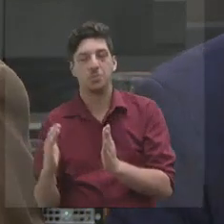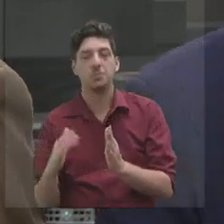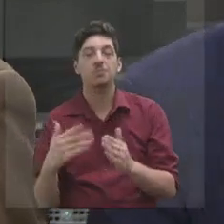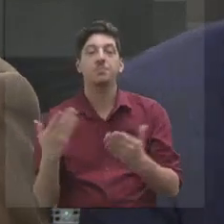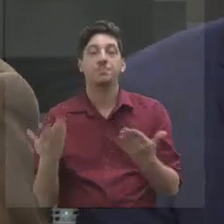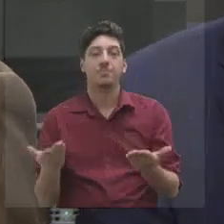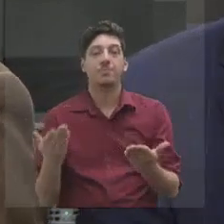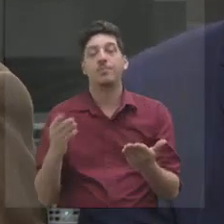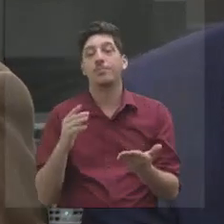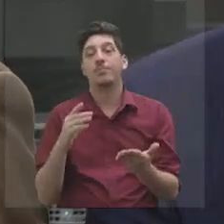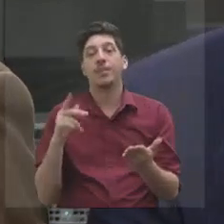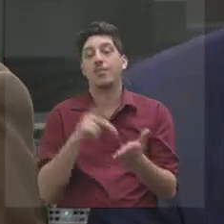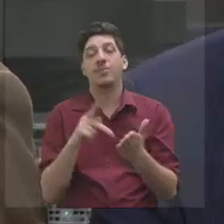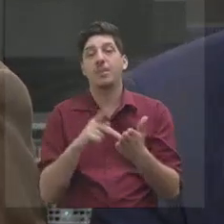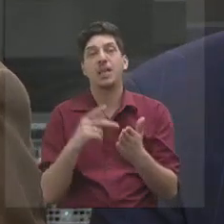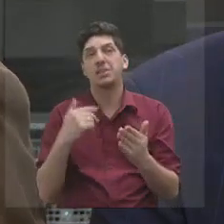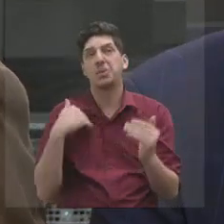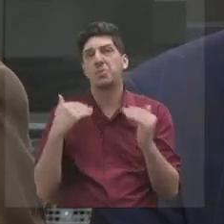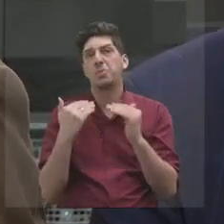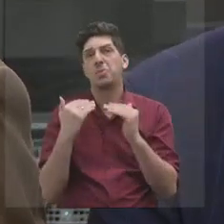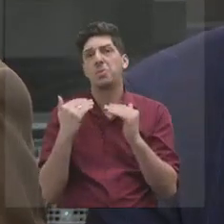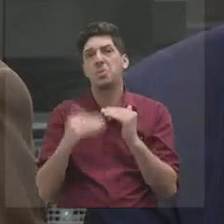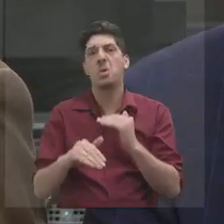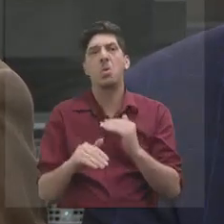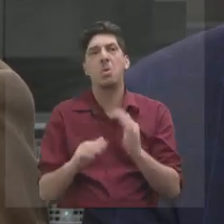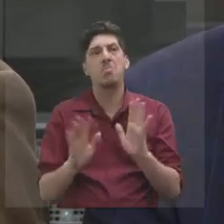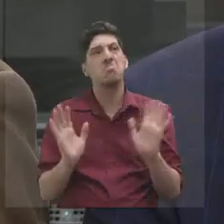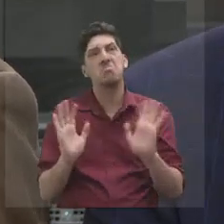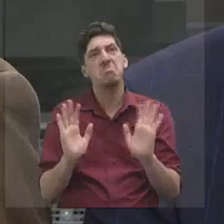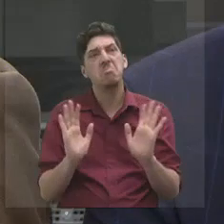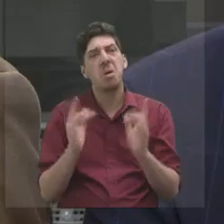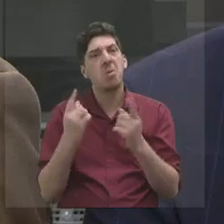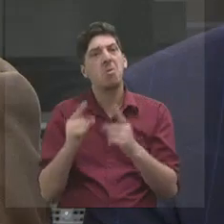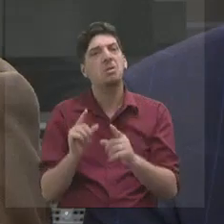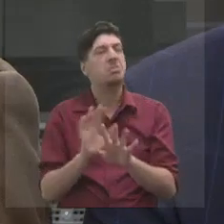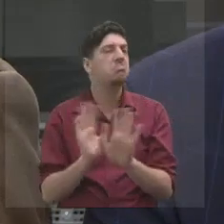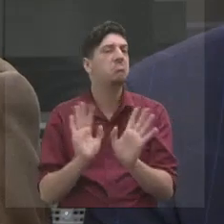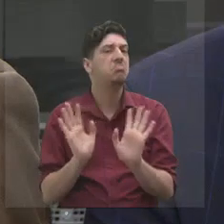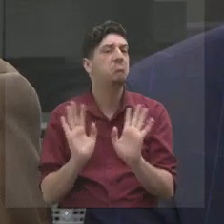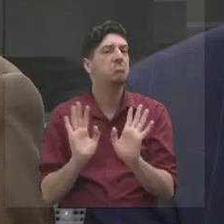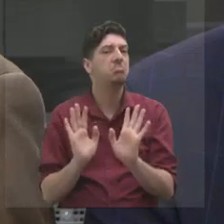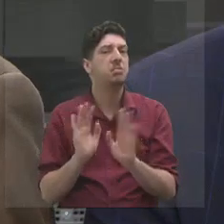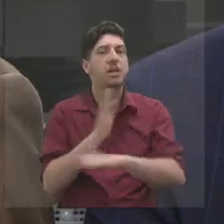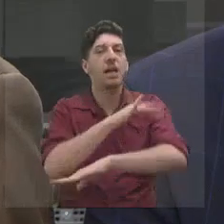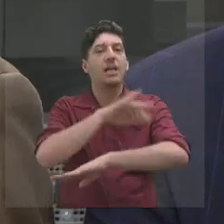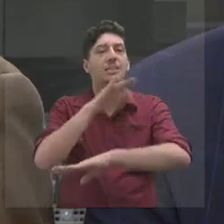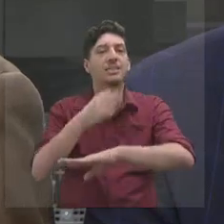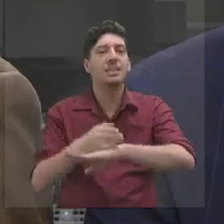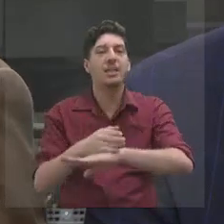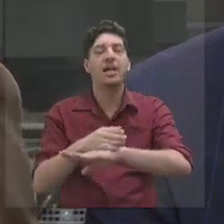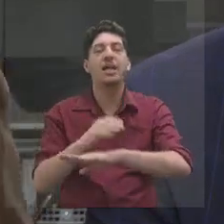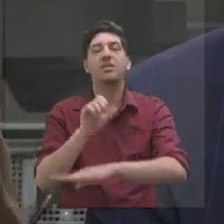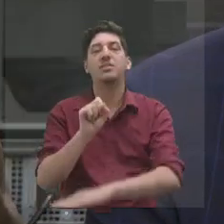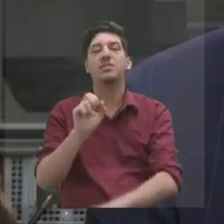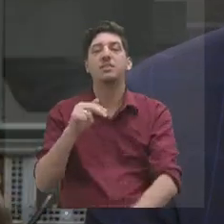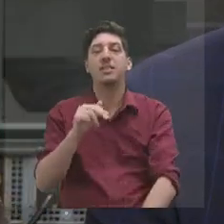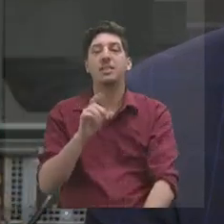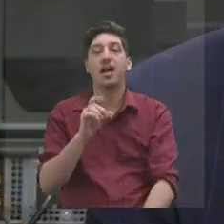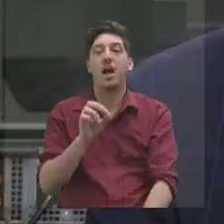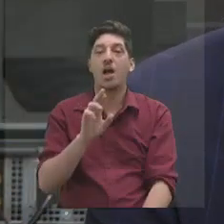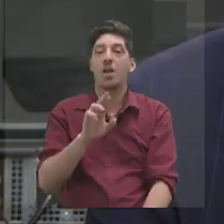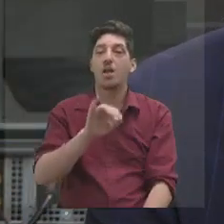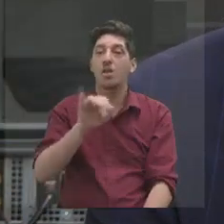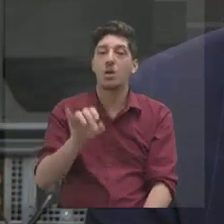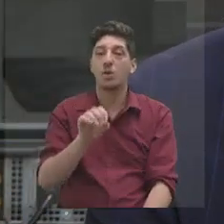sou contra e acredito que a serra de Senador José Bento que foi recuperada num prazo recorde